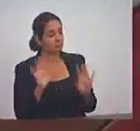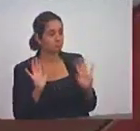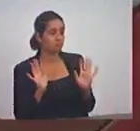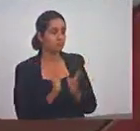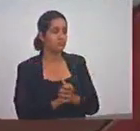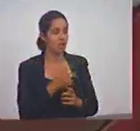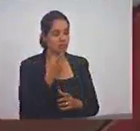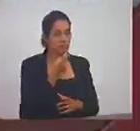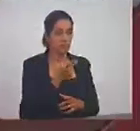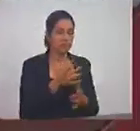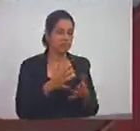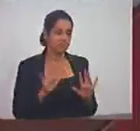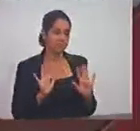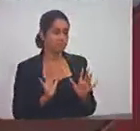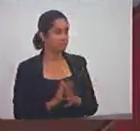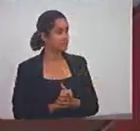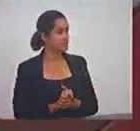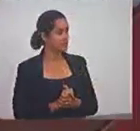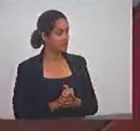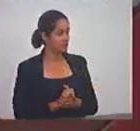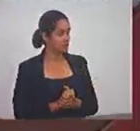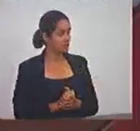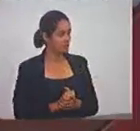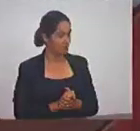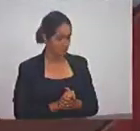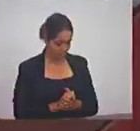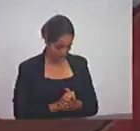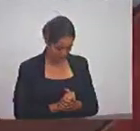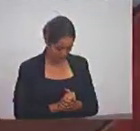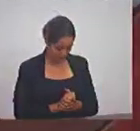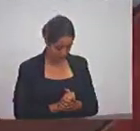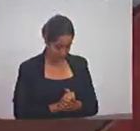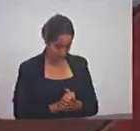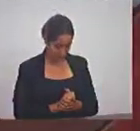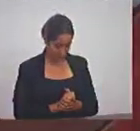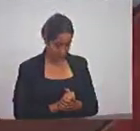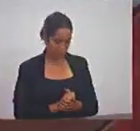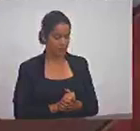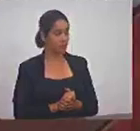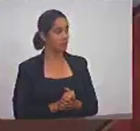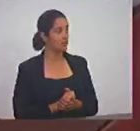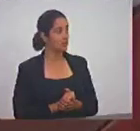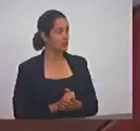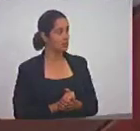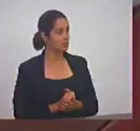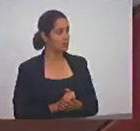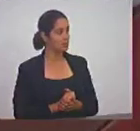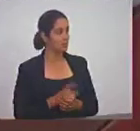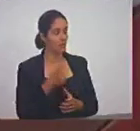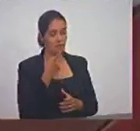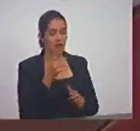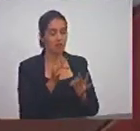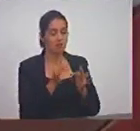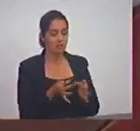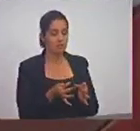prefeito um novo cemitério municipal, que, logicamente, isso aí é para o bem de todos nós. E, para finalizar, senhor presidente, eu entendo